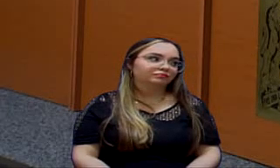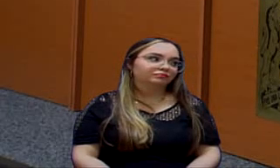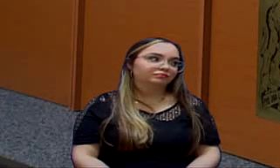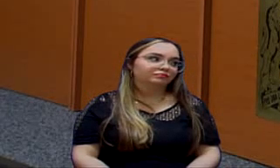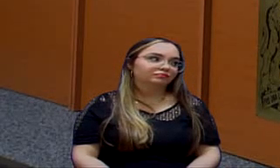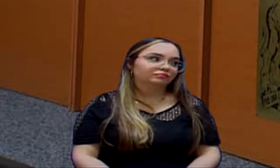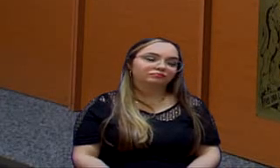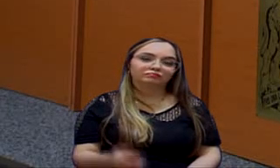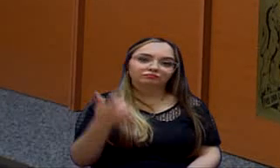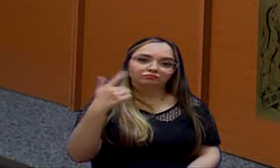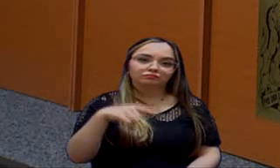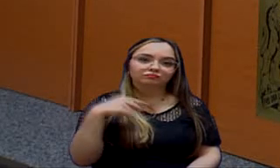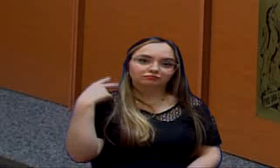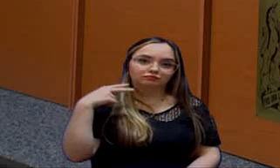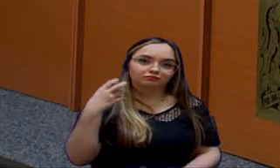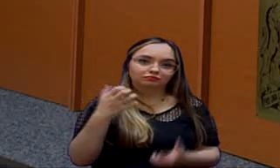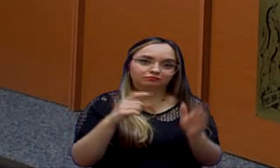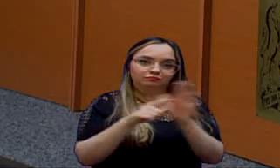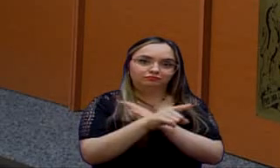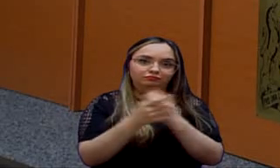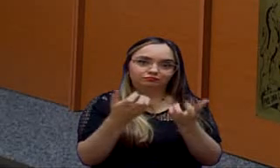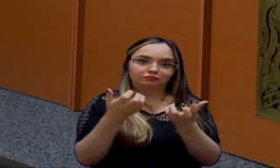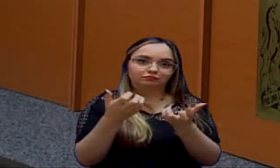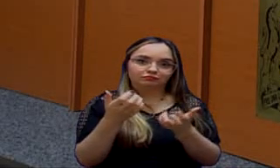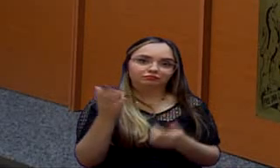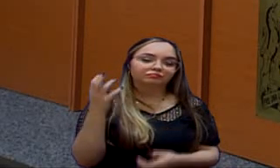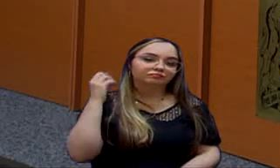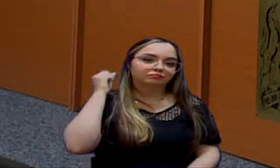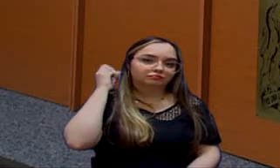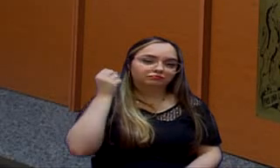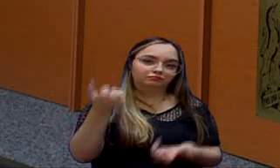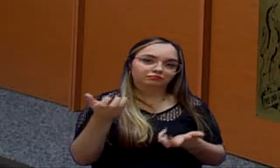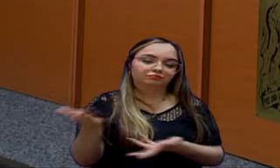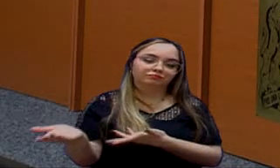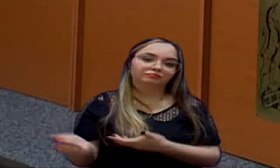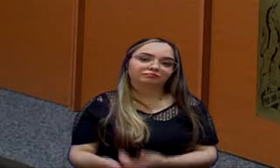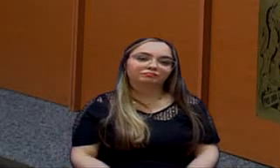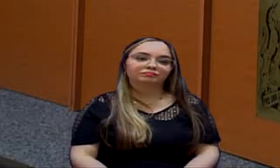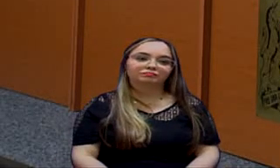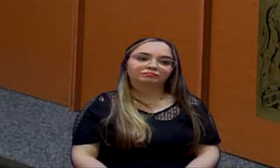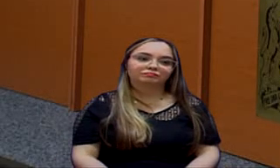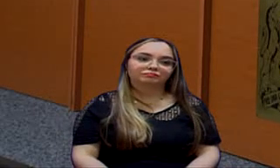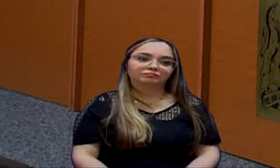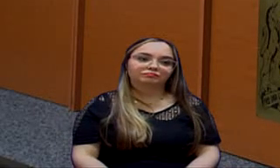mais alguma Fala algum Vereador Fernanda vai falar